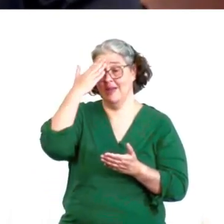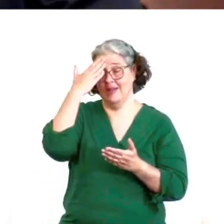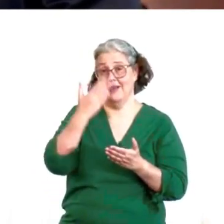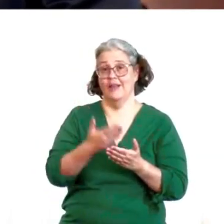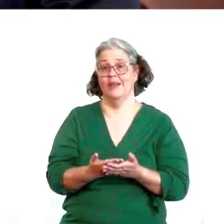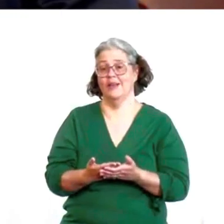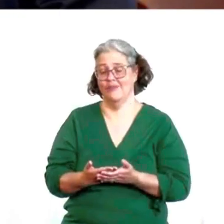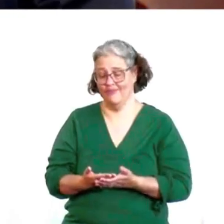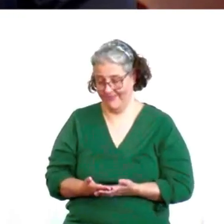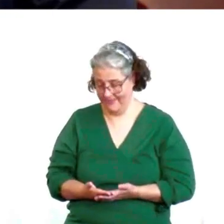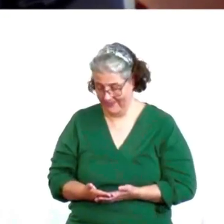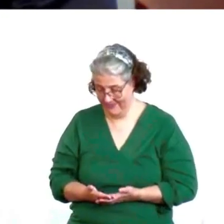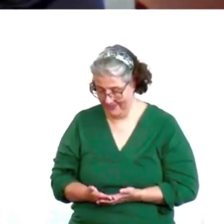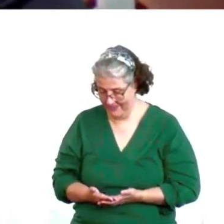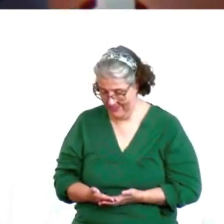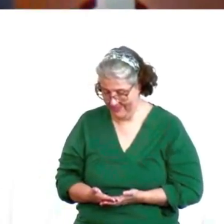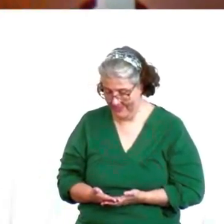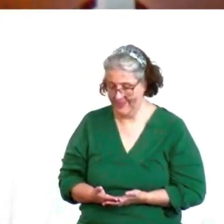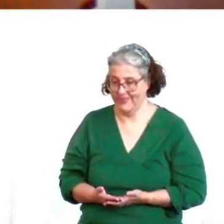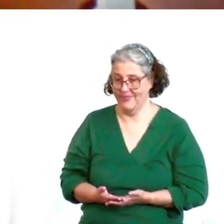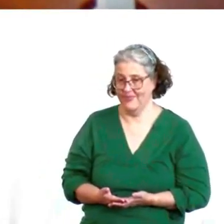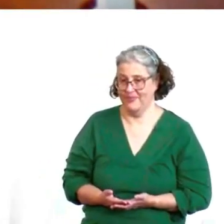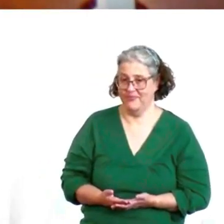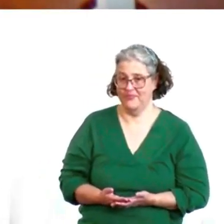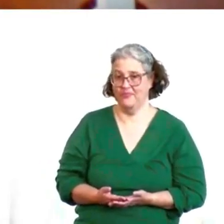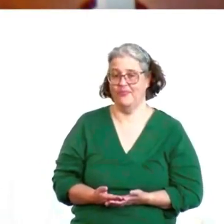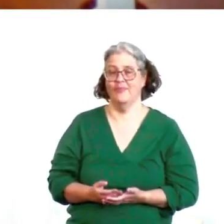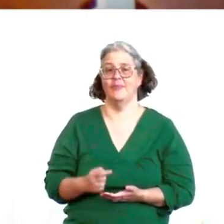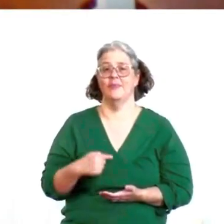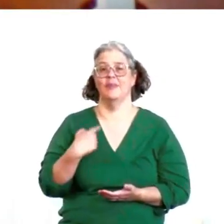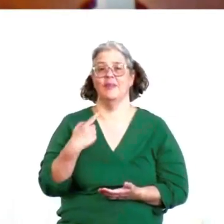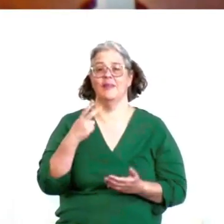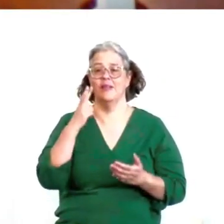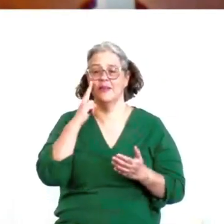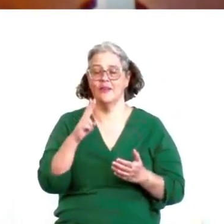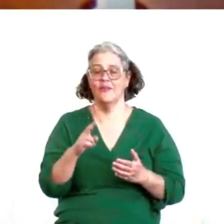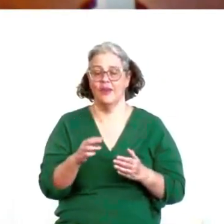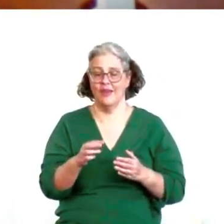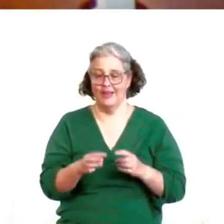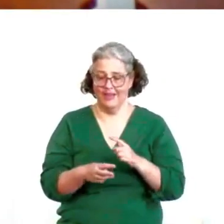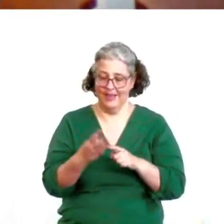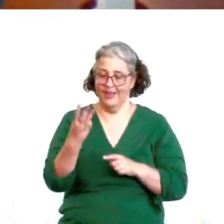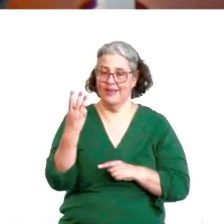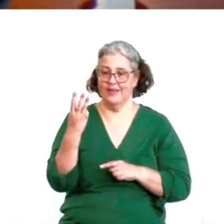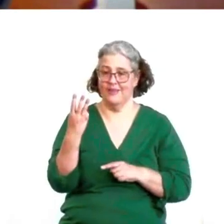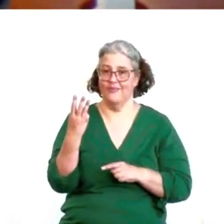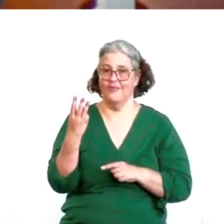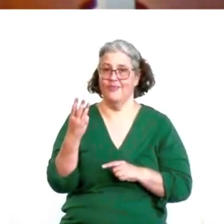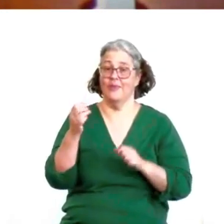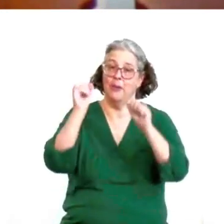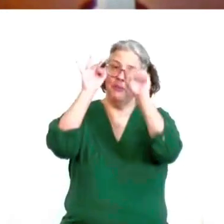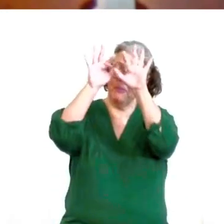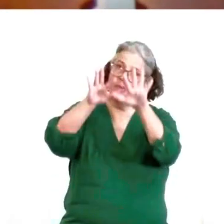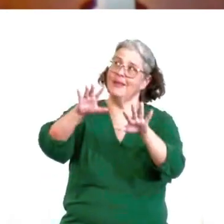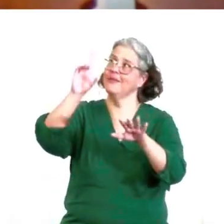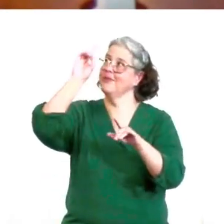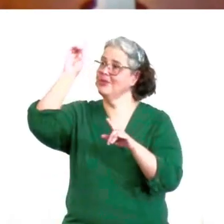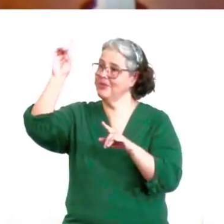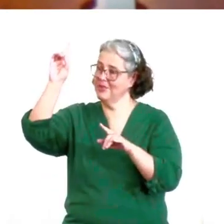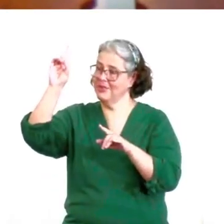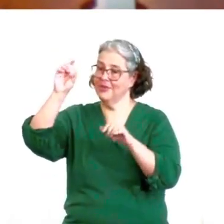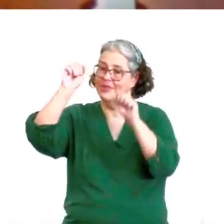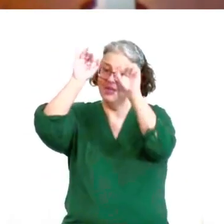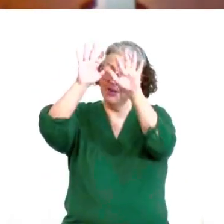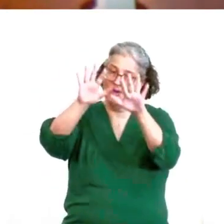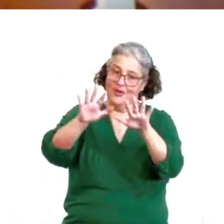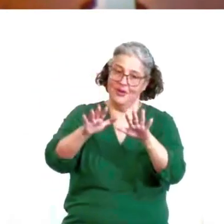Adorou o Senhor. E é isso que nós vamos ver em terceiro lugar. A bênção de Deus. E essa bênção